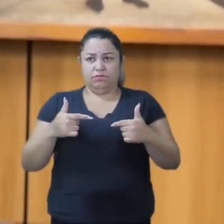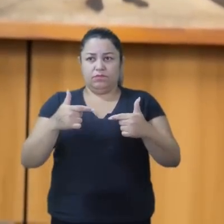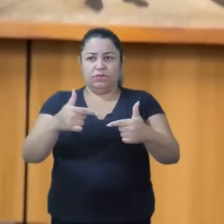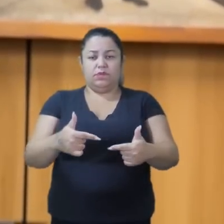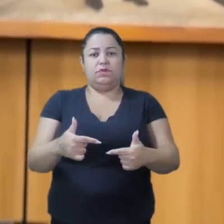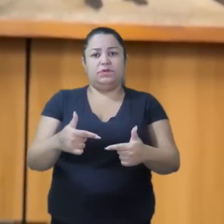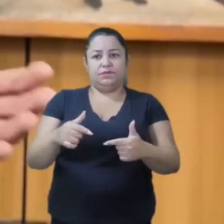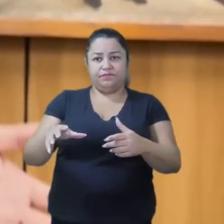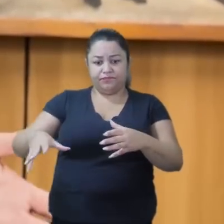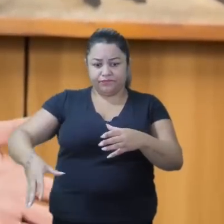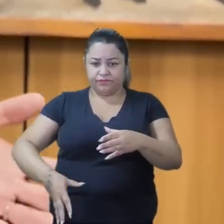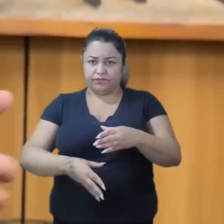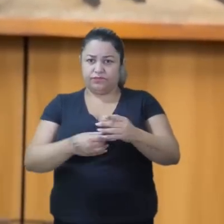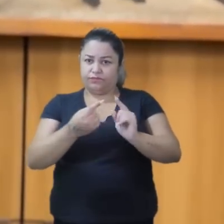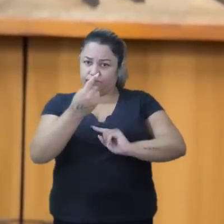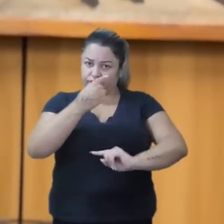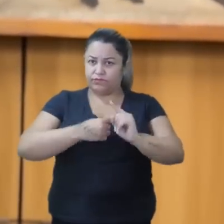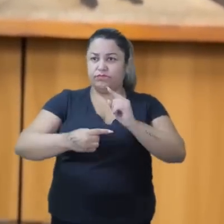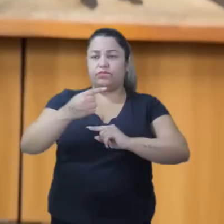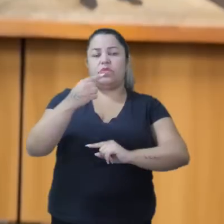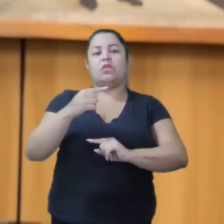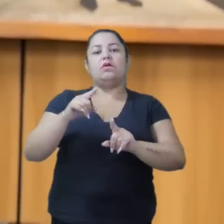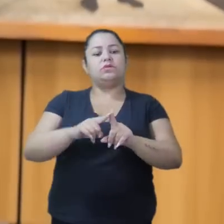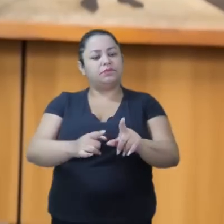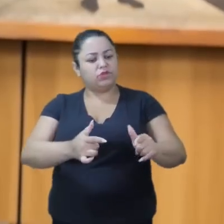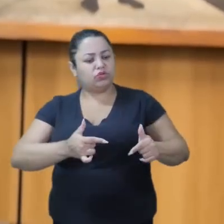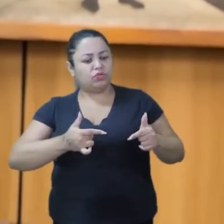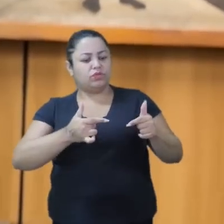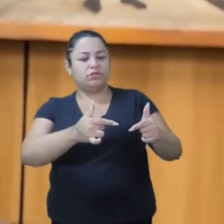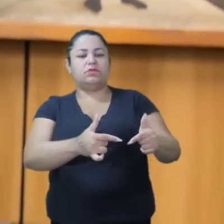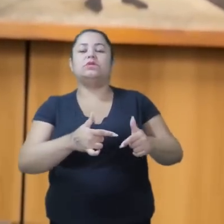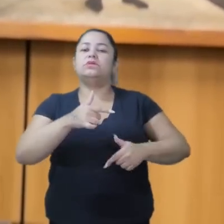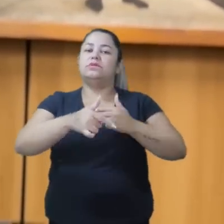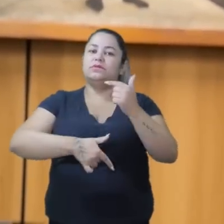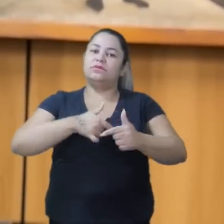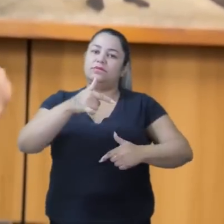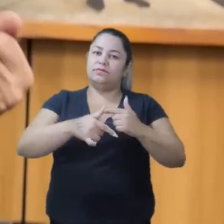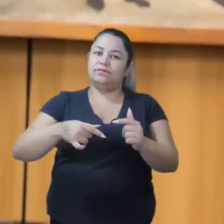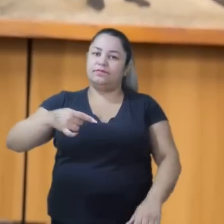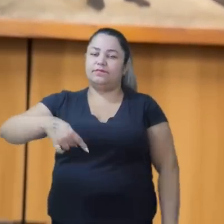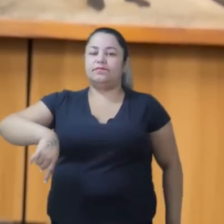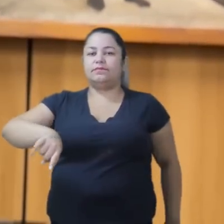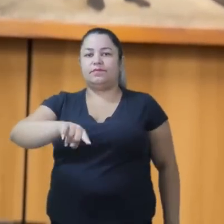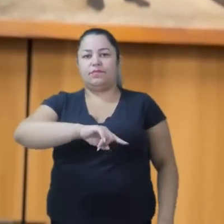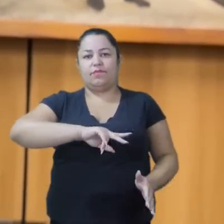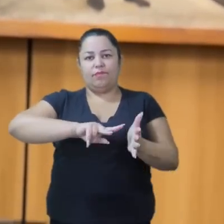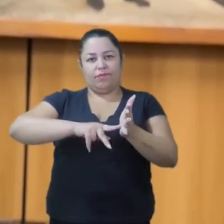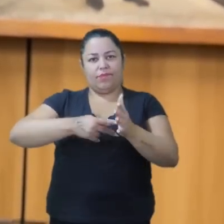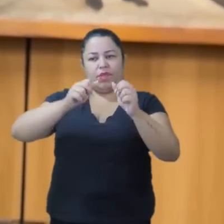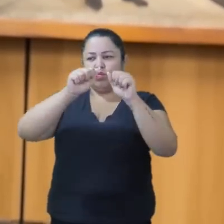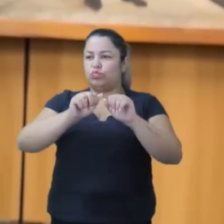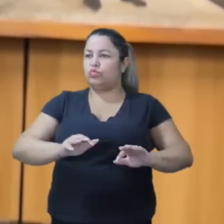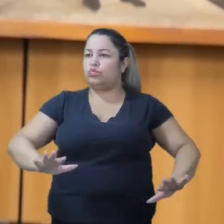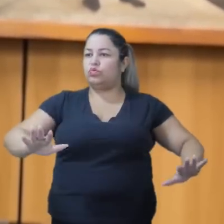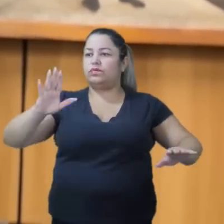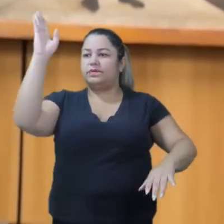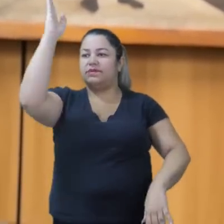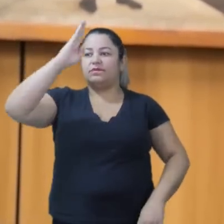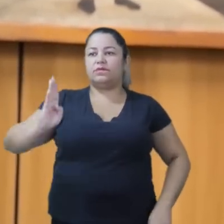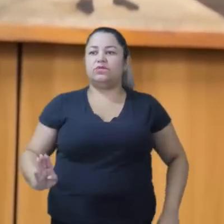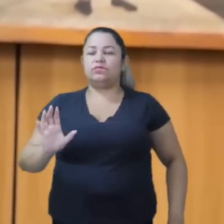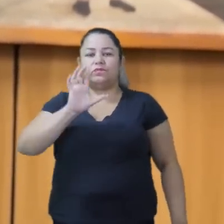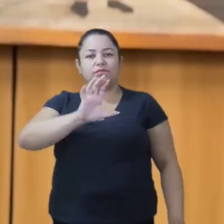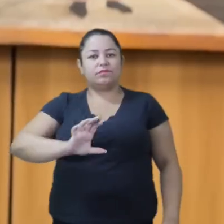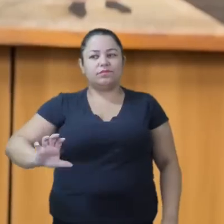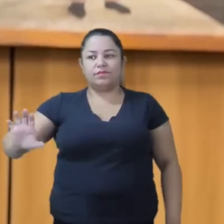restituir direitos, restituir condições de luta e de trabalho dos nossos sindicatos espalhados pelo Brasil afora. O sindicato é uma